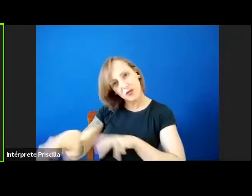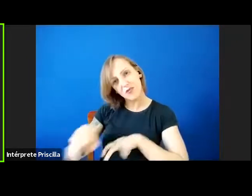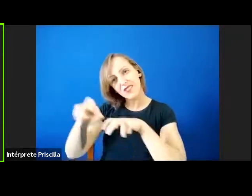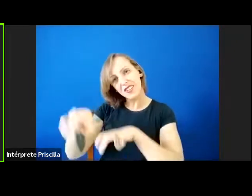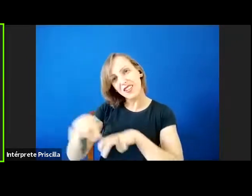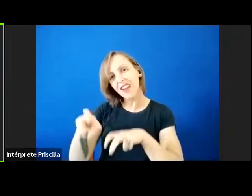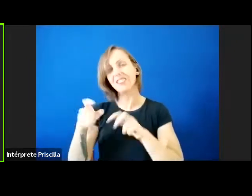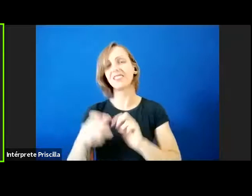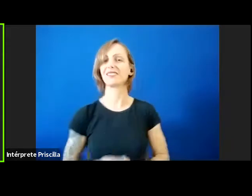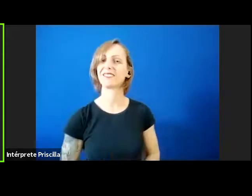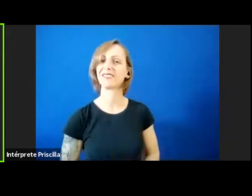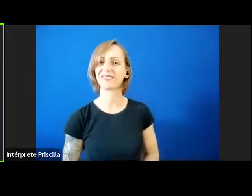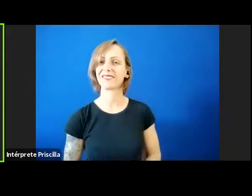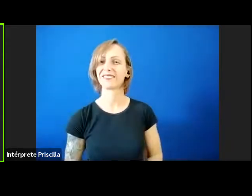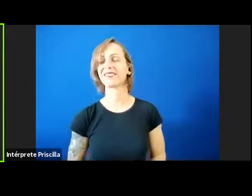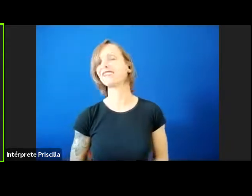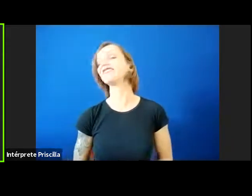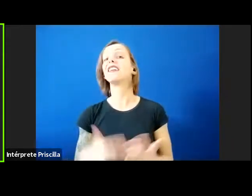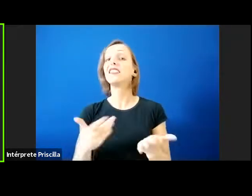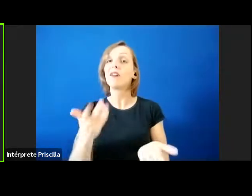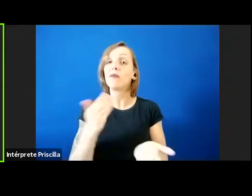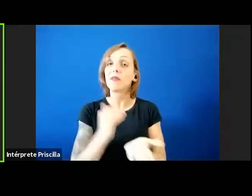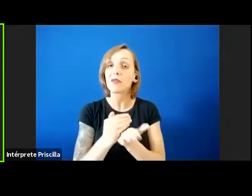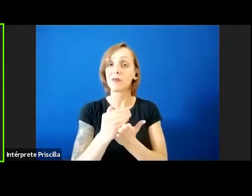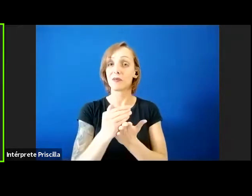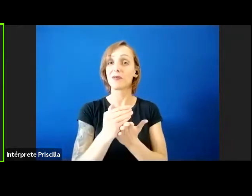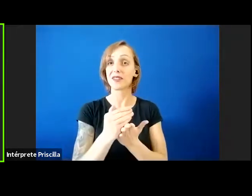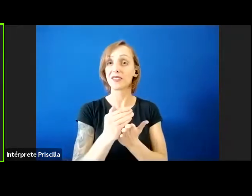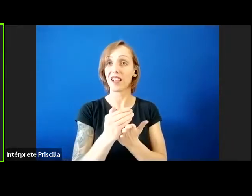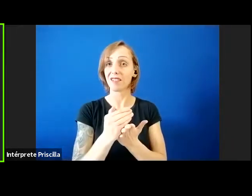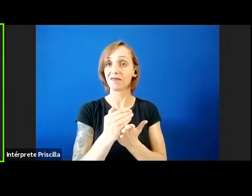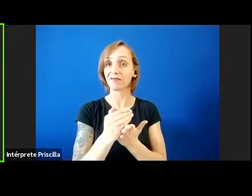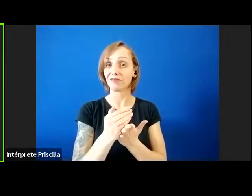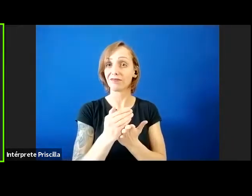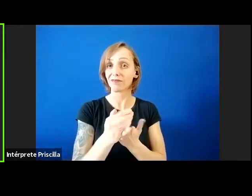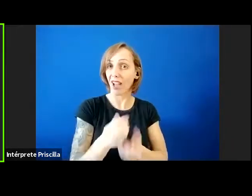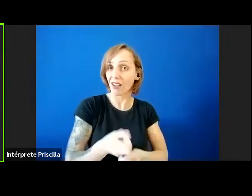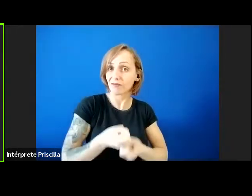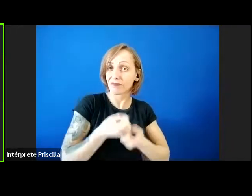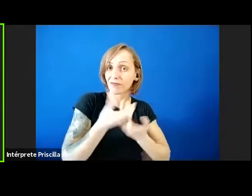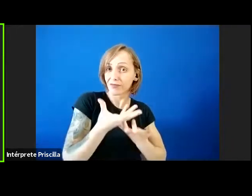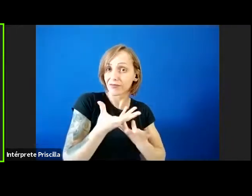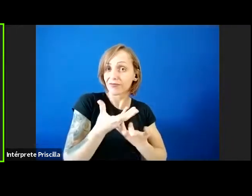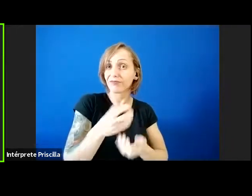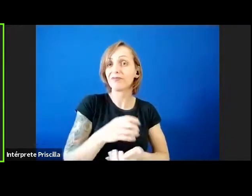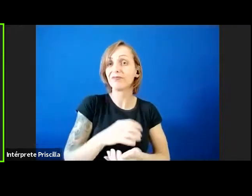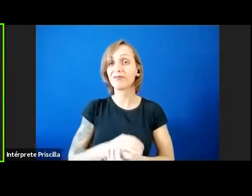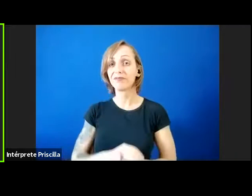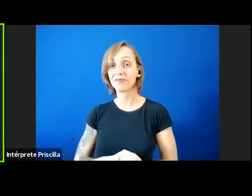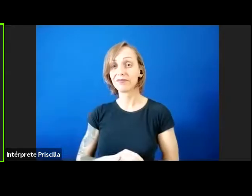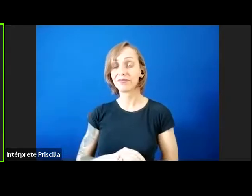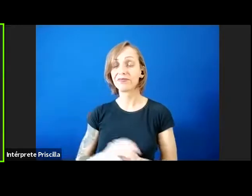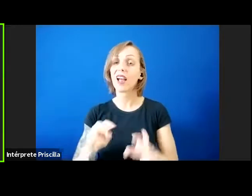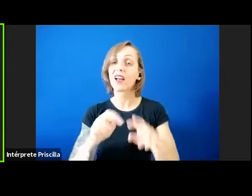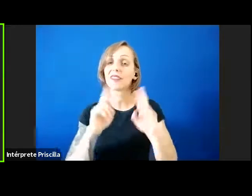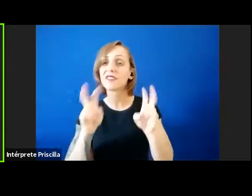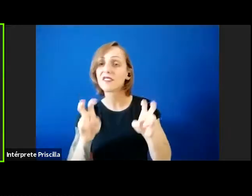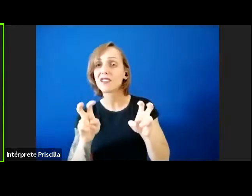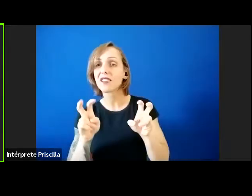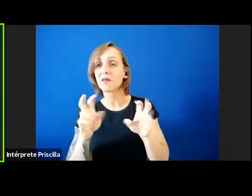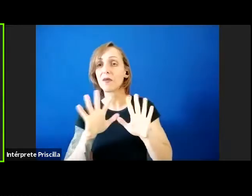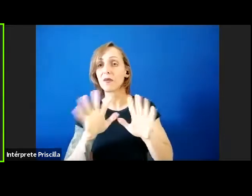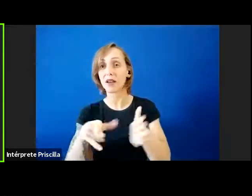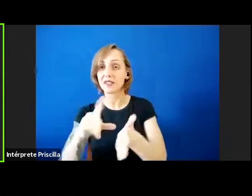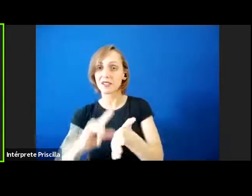Então, para começar um pouco esse tema, antes de nós começar um pouco a falar desse tema aqui, em nome da Vera,